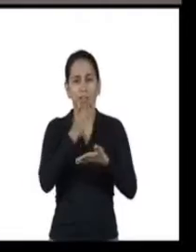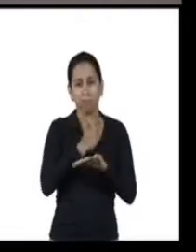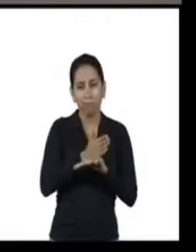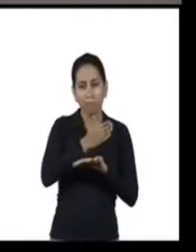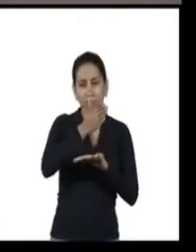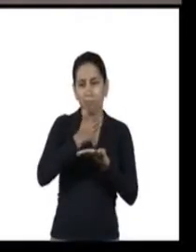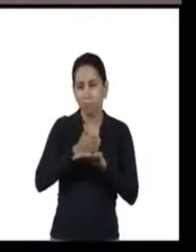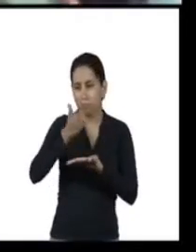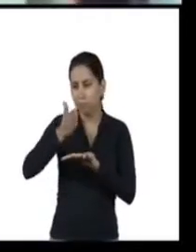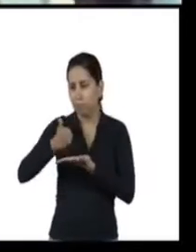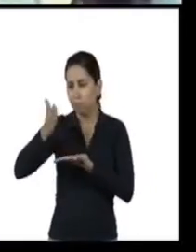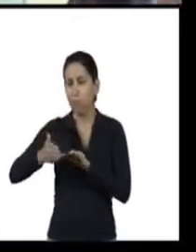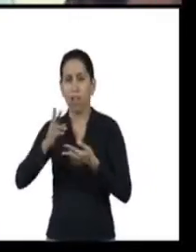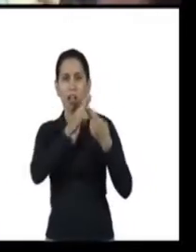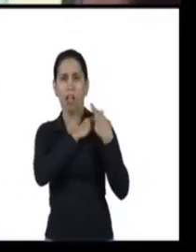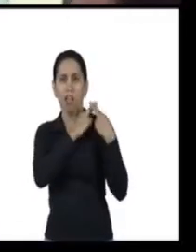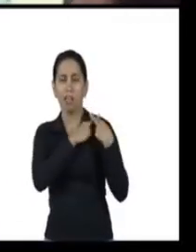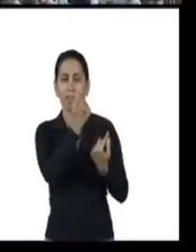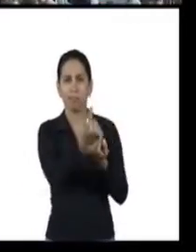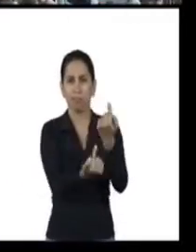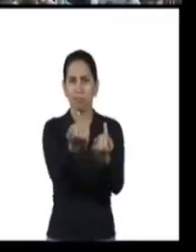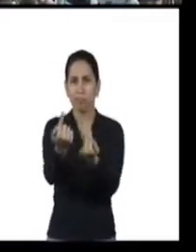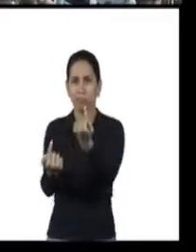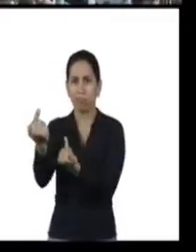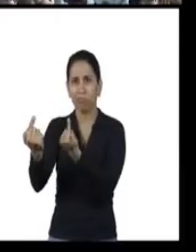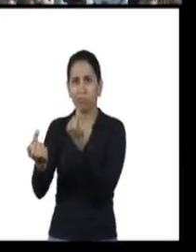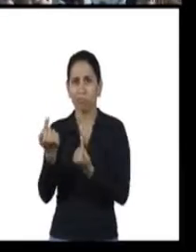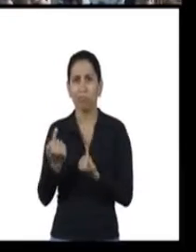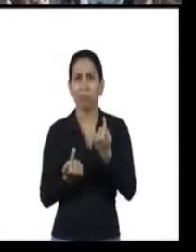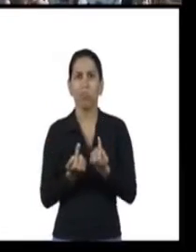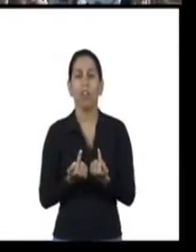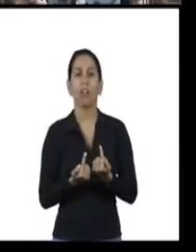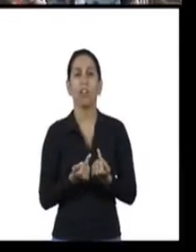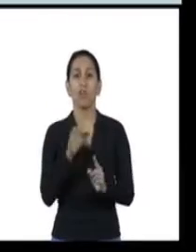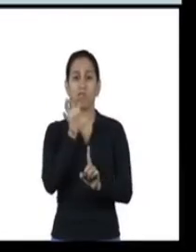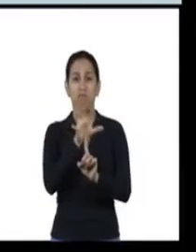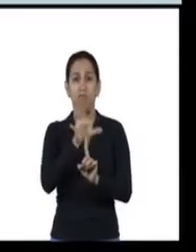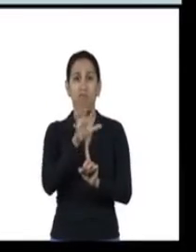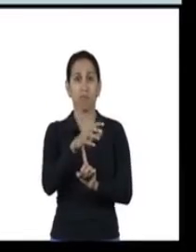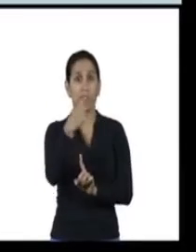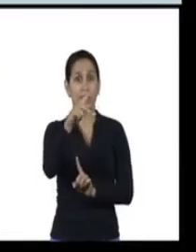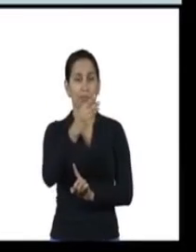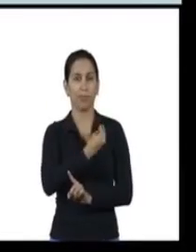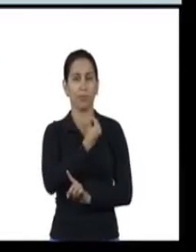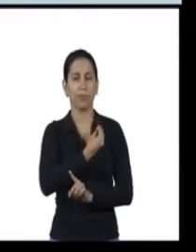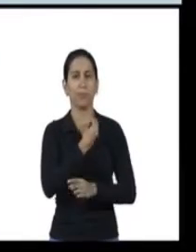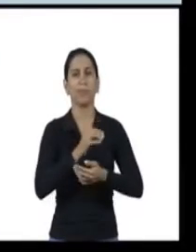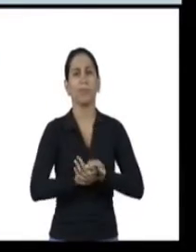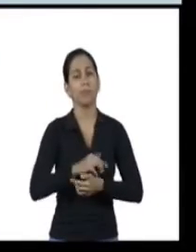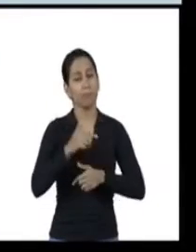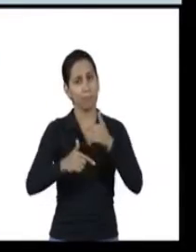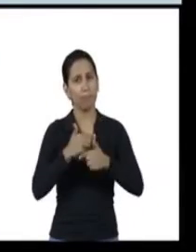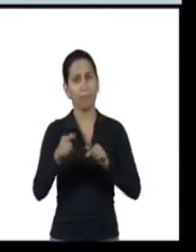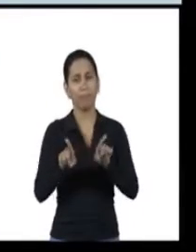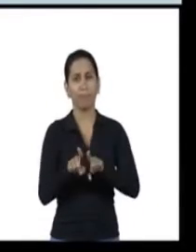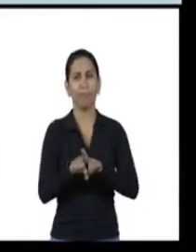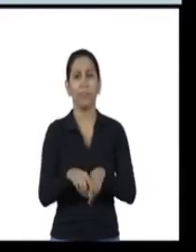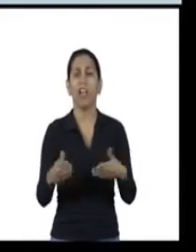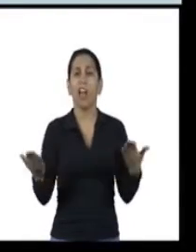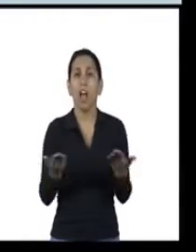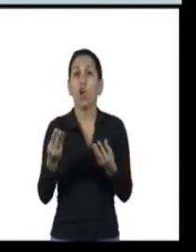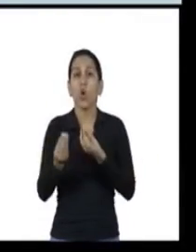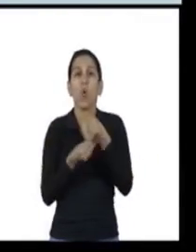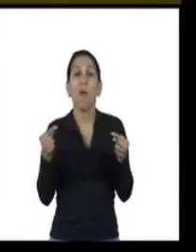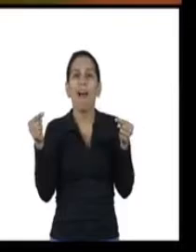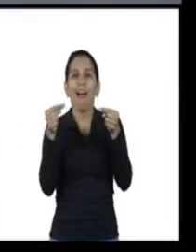tarefas, horários, jornadas e pausas influenciam no seu bem-estar. Mas agora, que tal ver como aplicar a